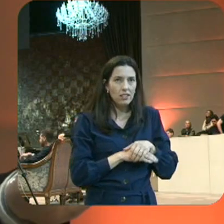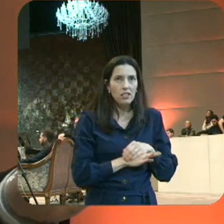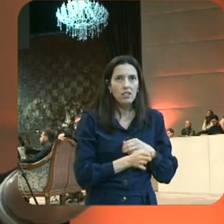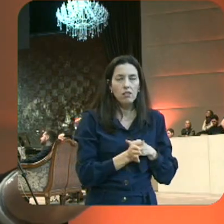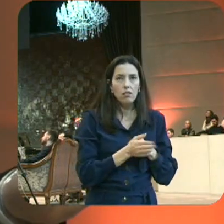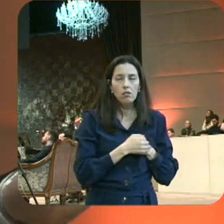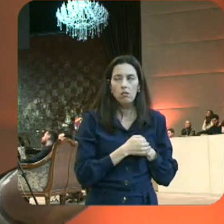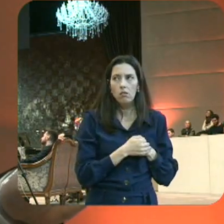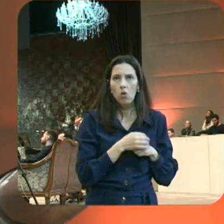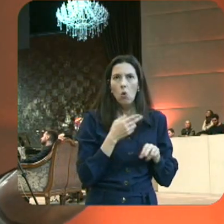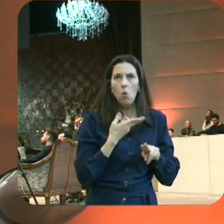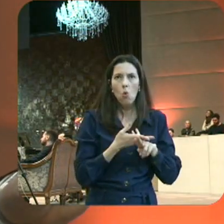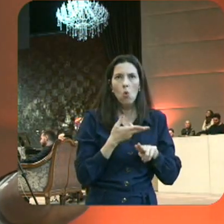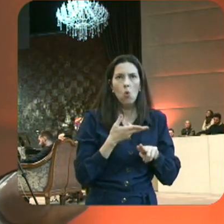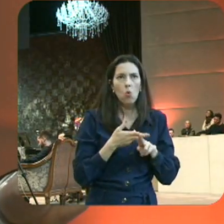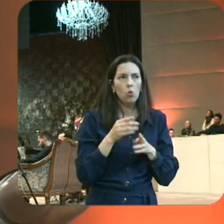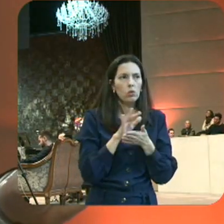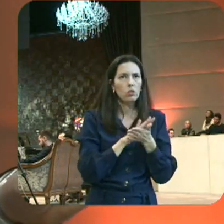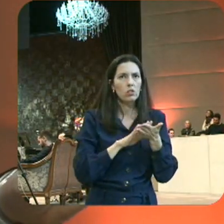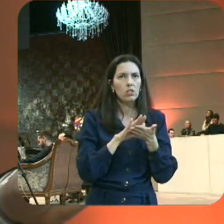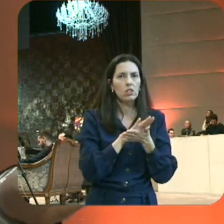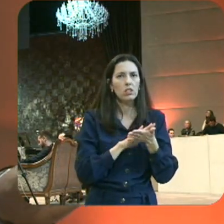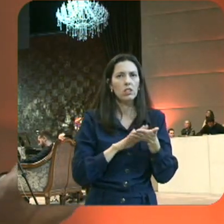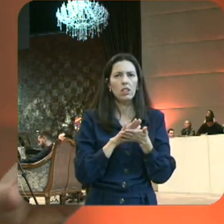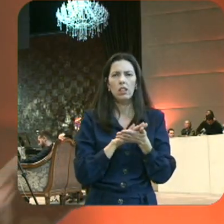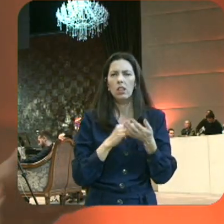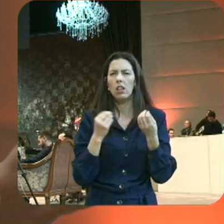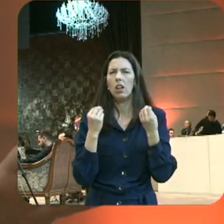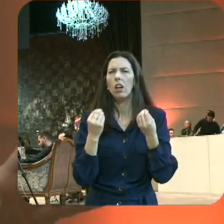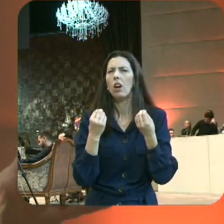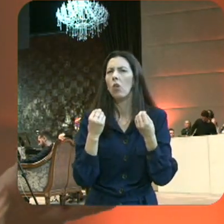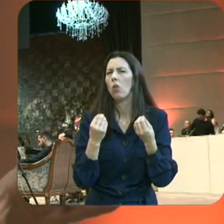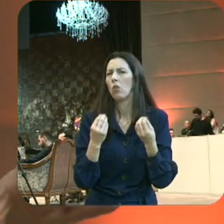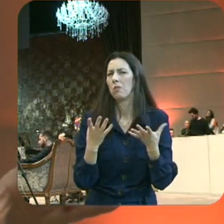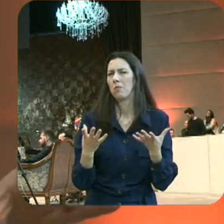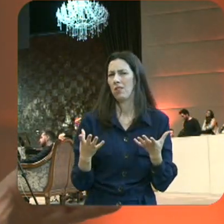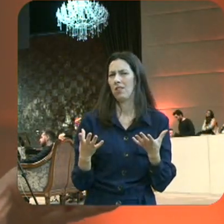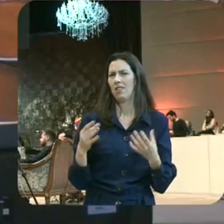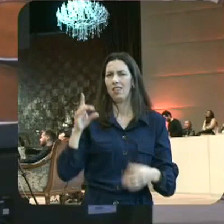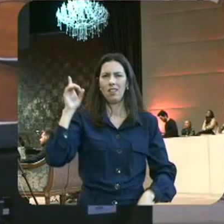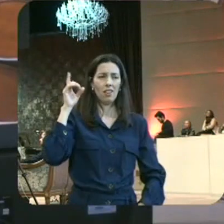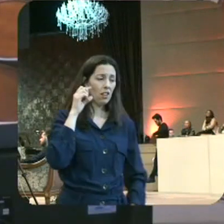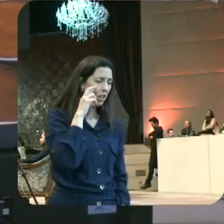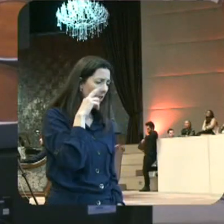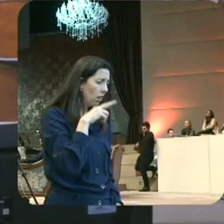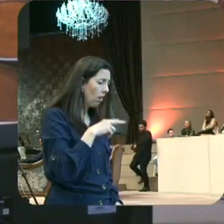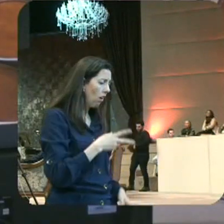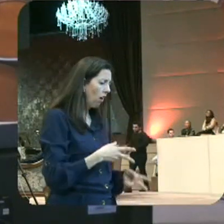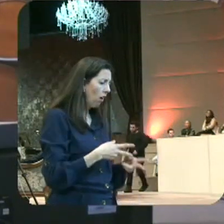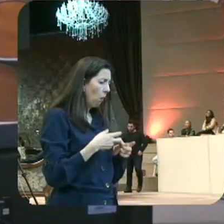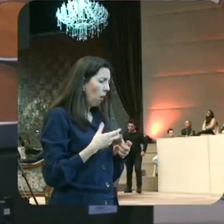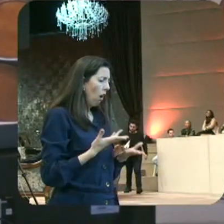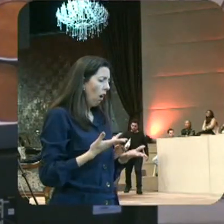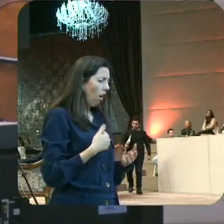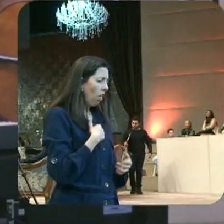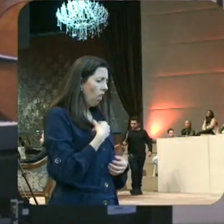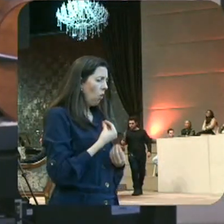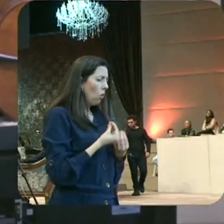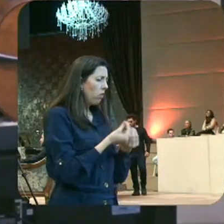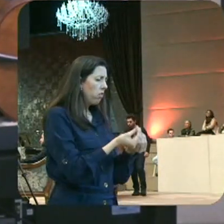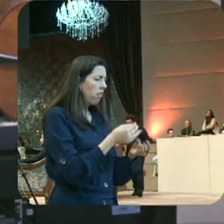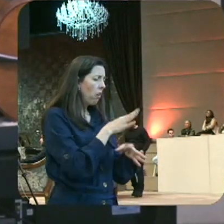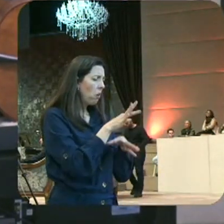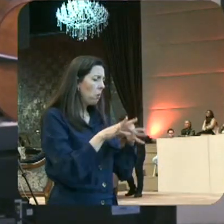e nunca os usa para a glória dele. Como você acha que ele vai sentir? E no lugar disso você coloca um monte